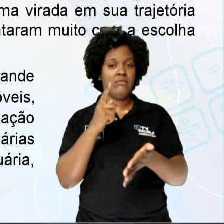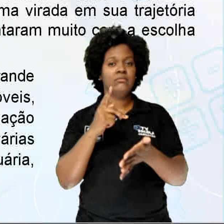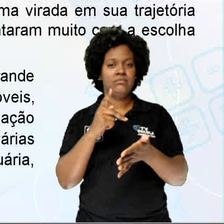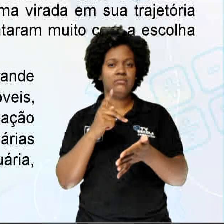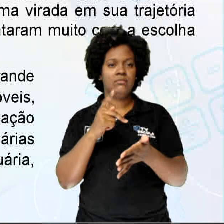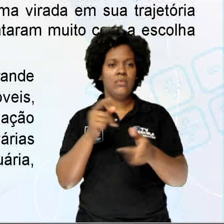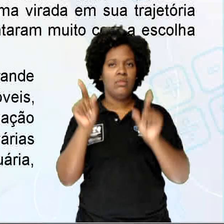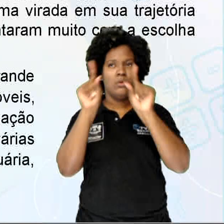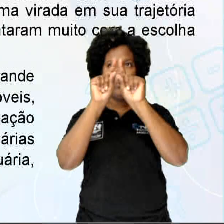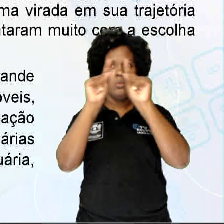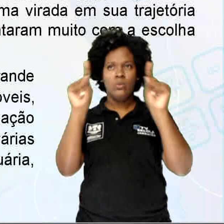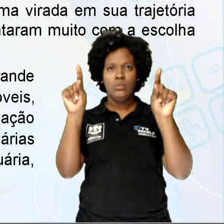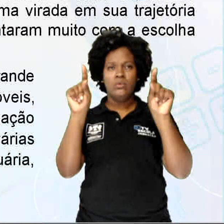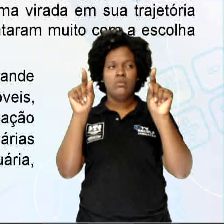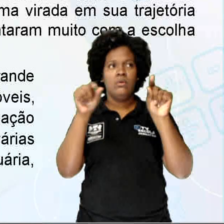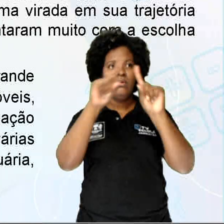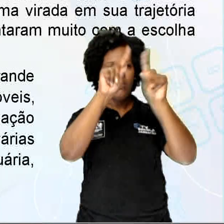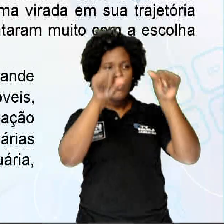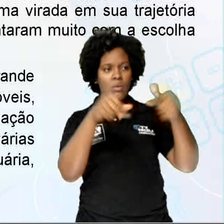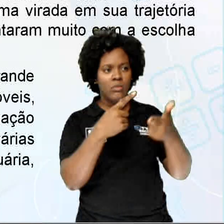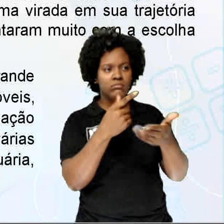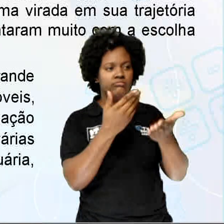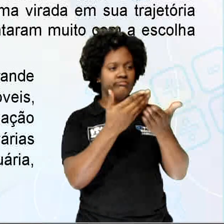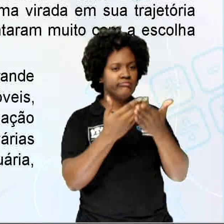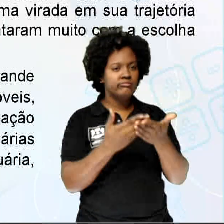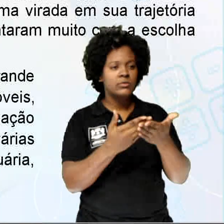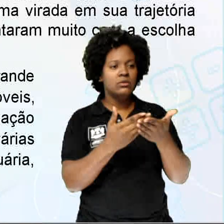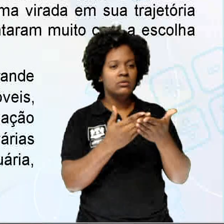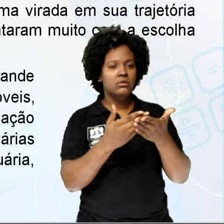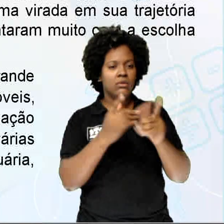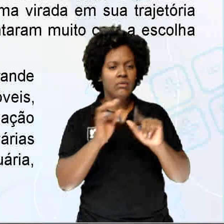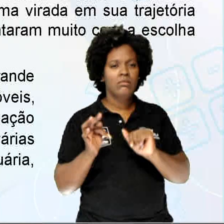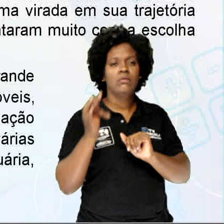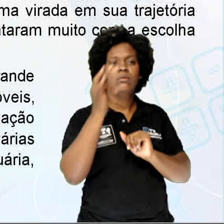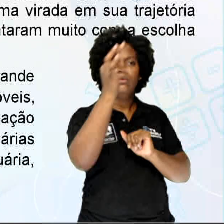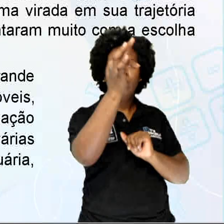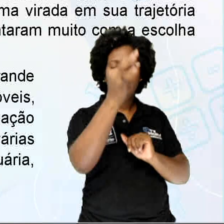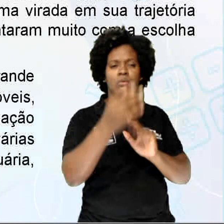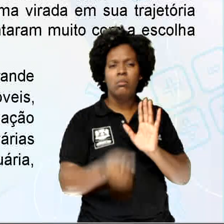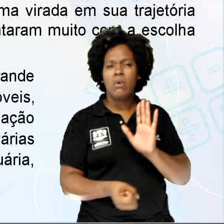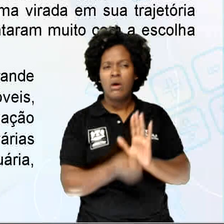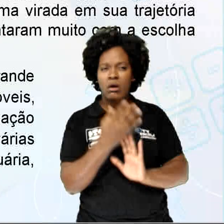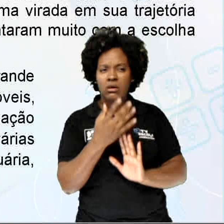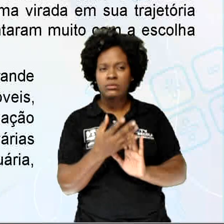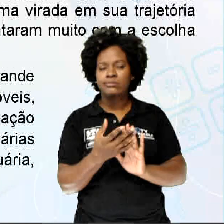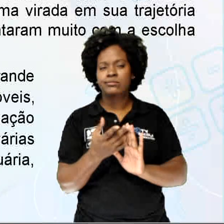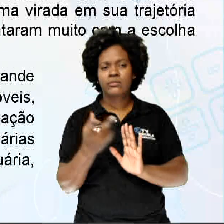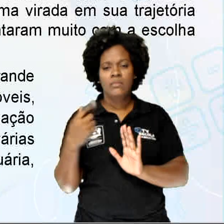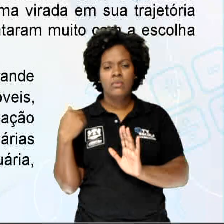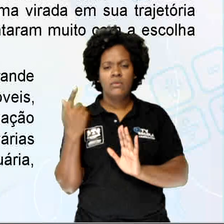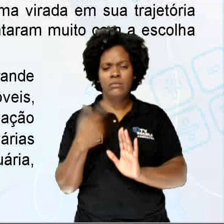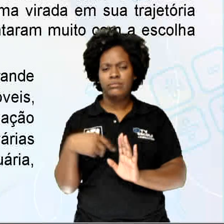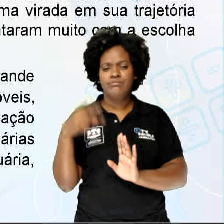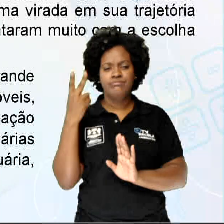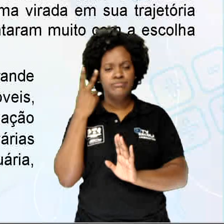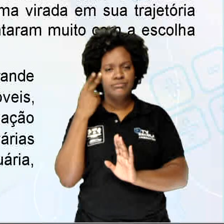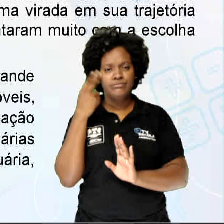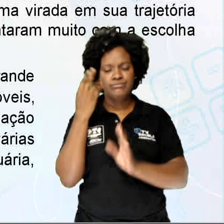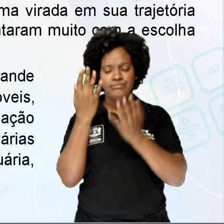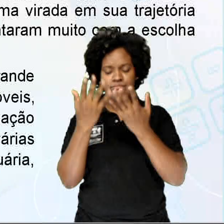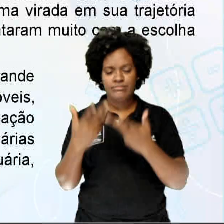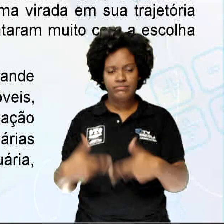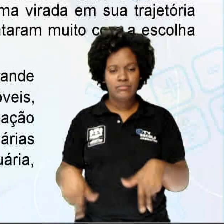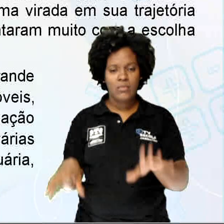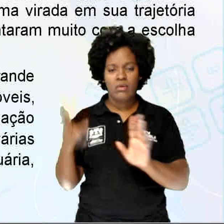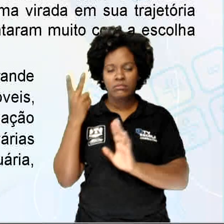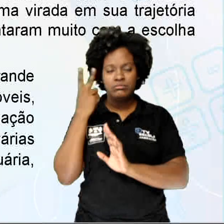texto é Um Projeto de Futuro. Realmente essas expressões, elas são bem usuais na linguagem popular. É muito comum